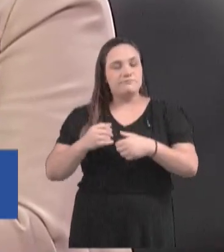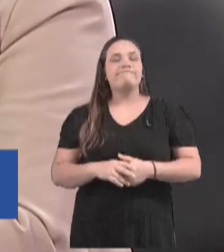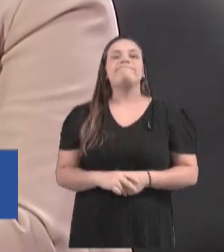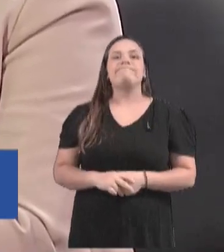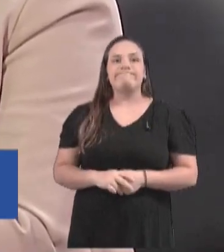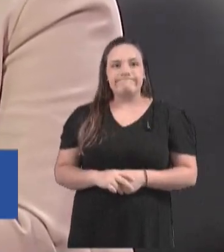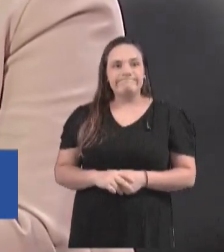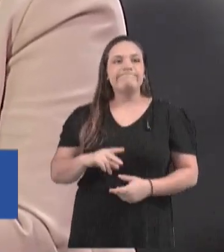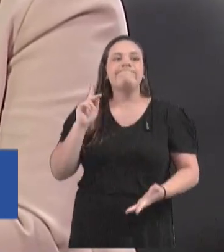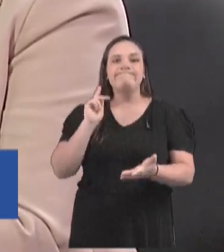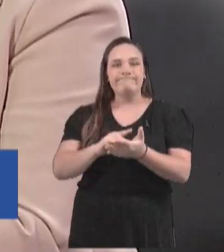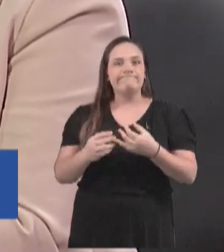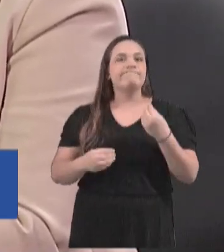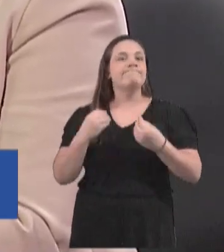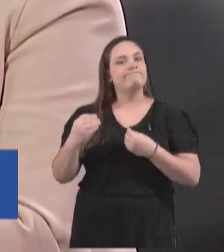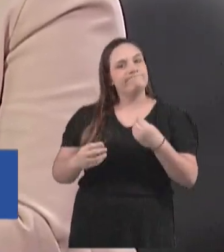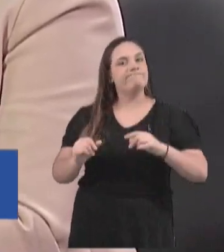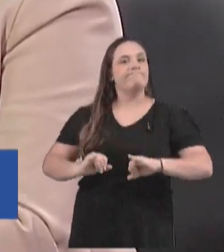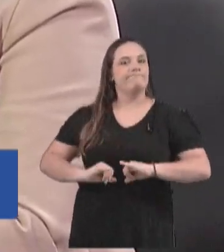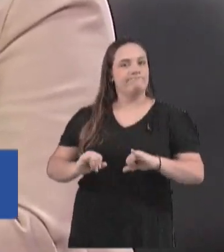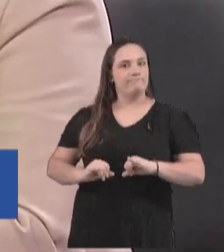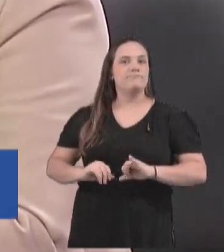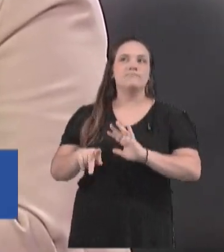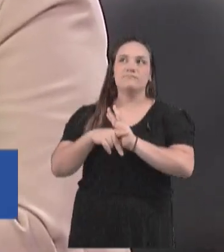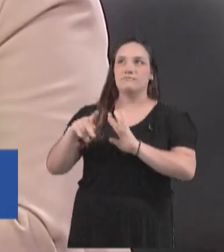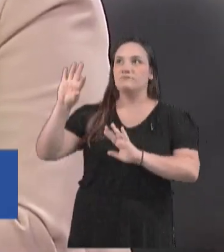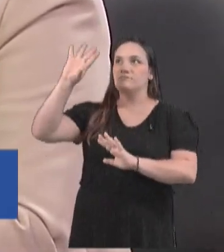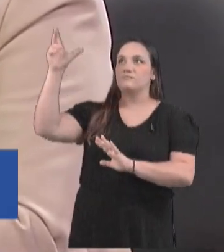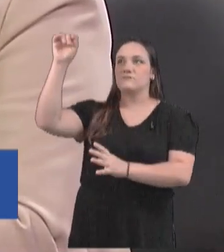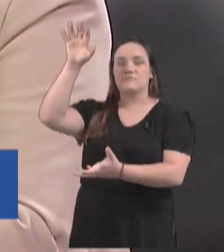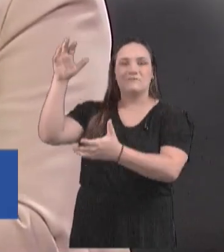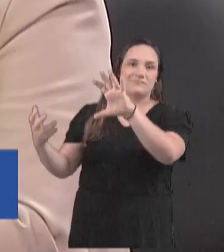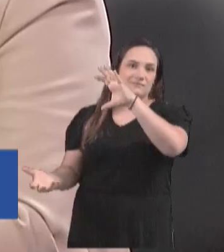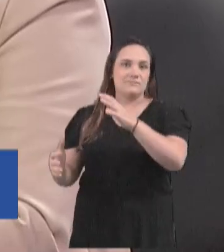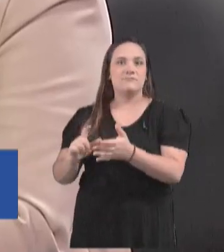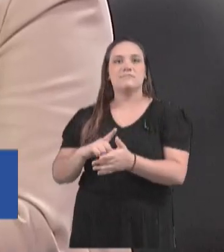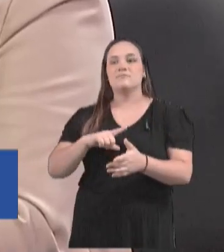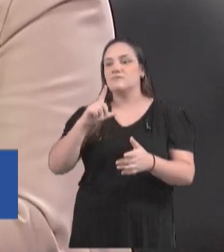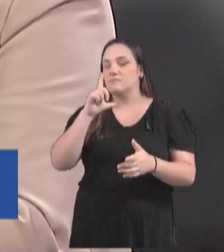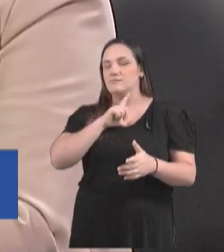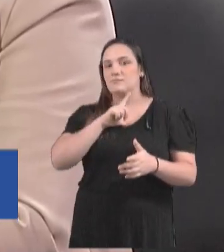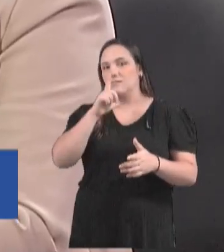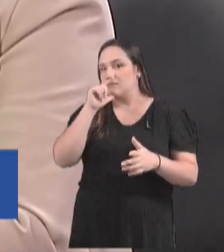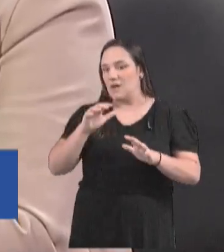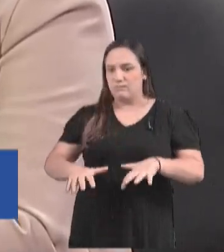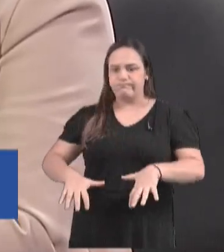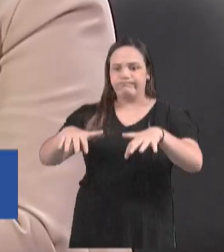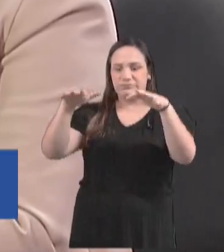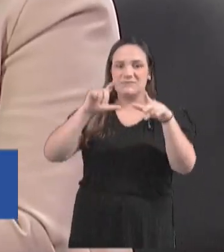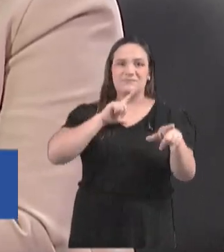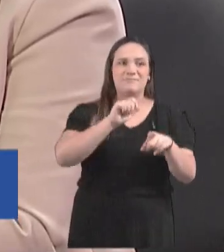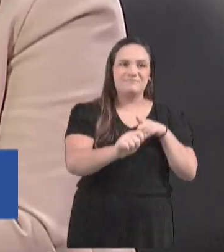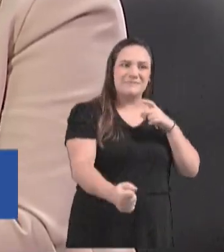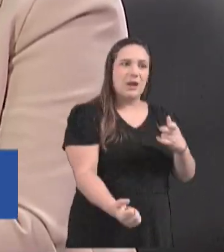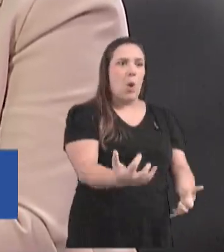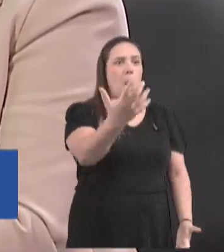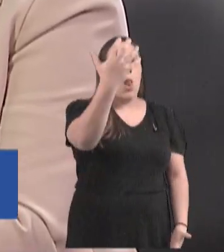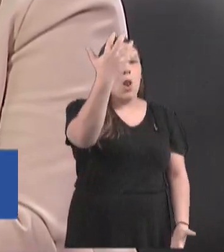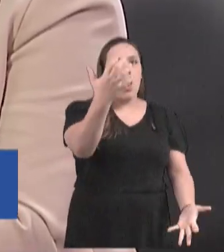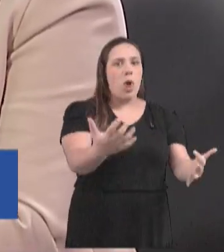tudo aquilo que está sendo provocado pelas alterações do clima, enchentes, incêndios florestais de